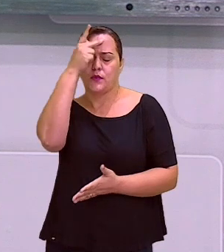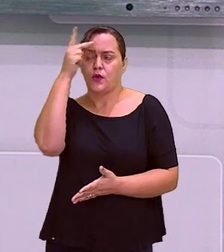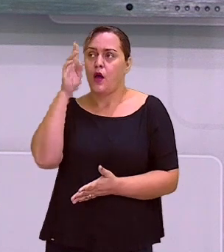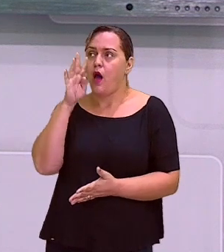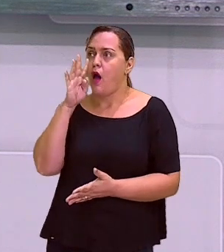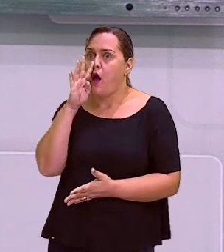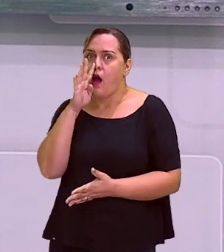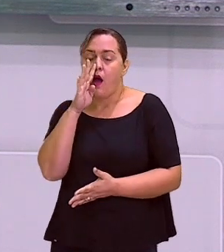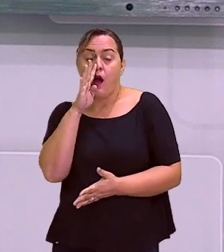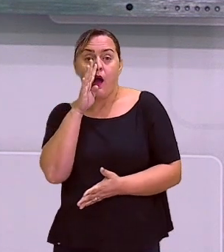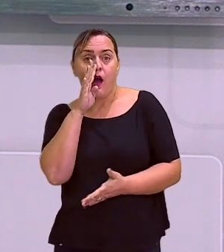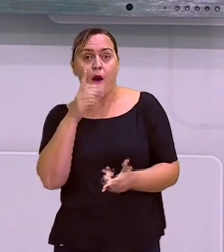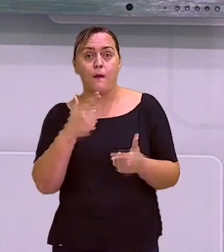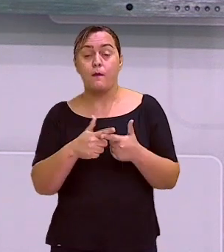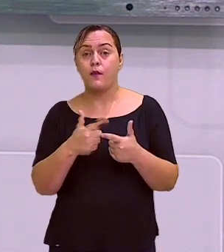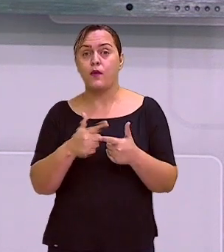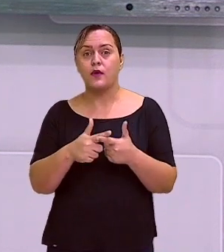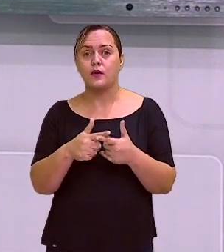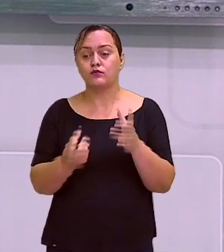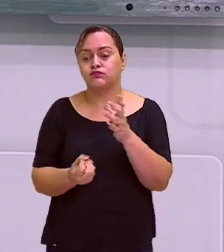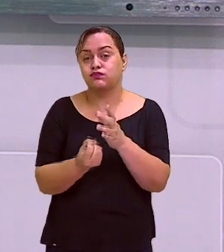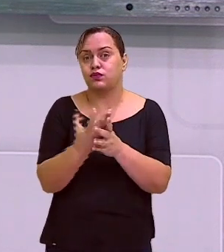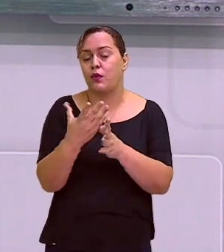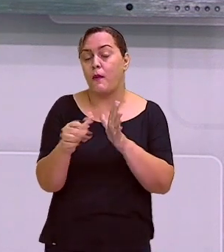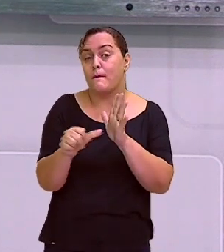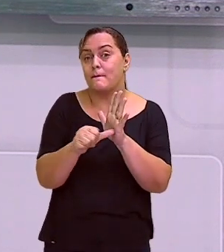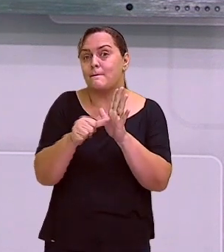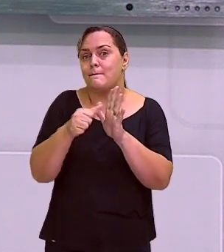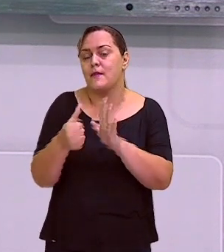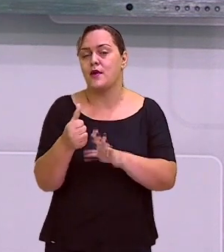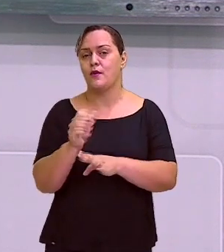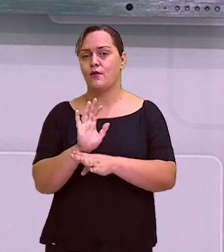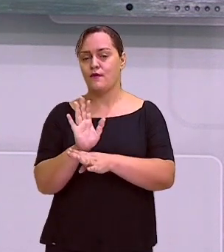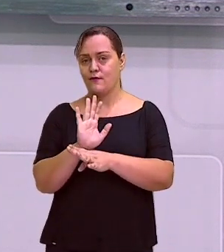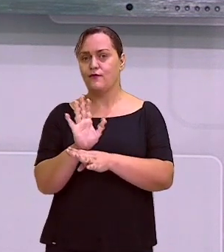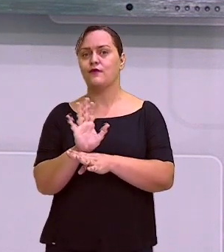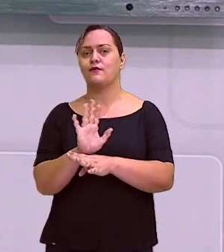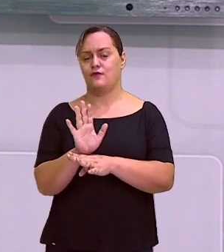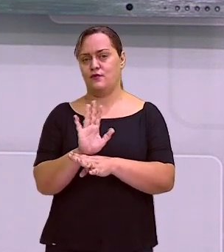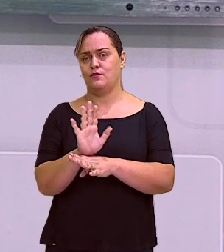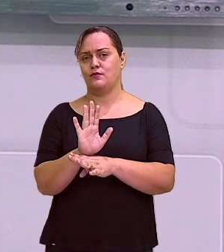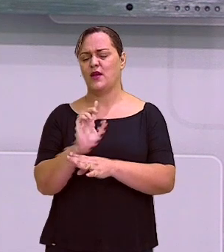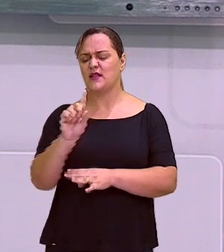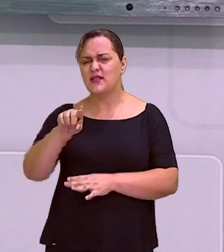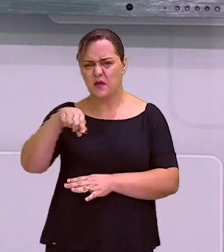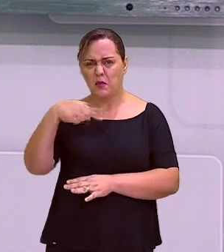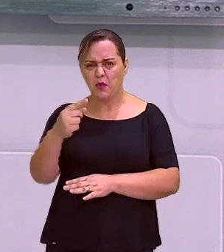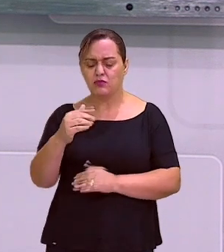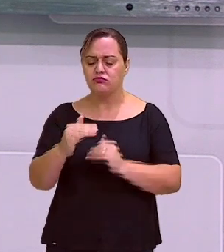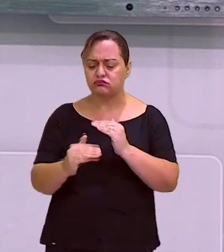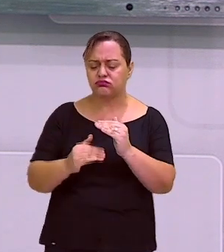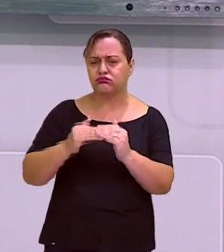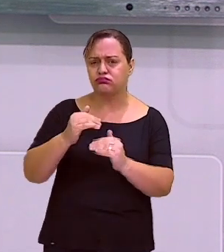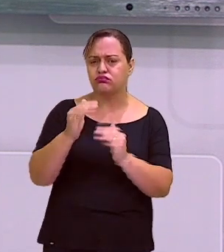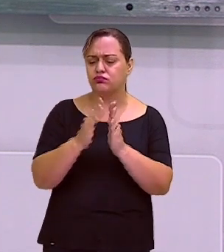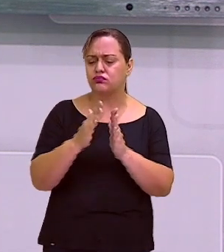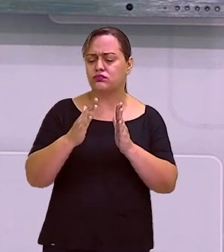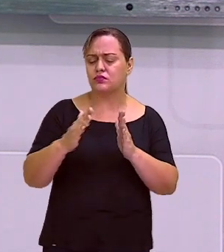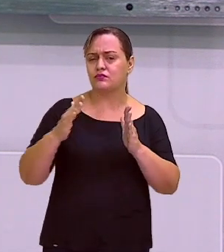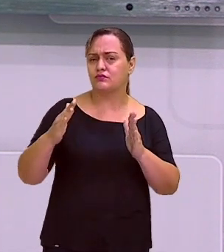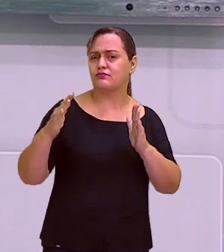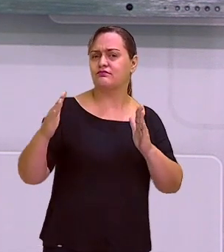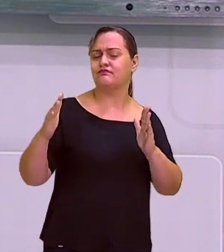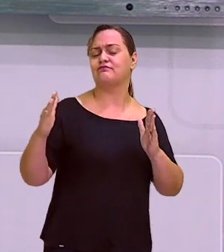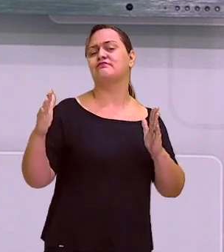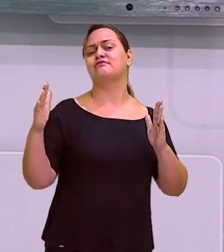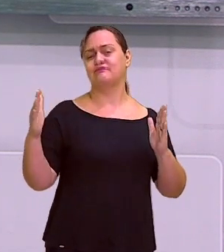grande início do filme, do cinema mundial, né? Que foi crescendo, que foi aumentando, que foi se modificando. Mas eu quero